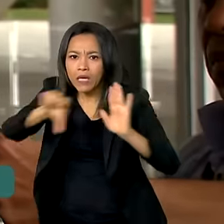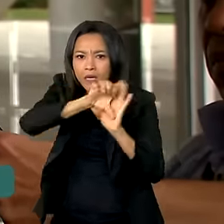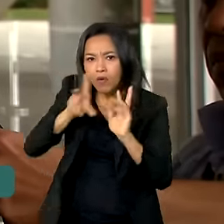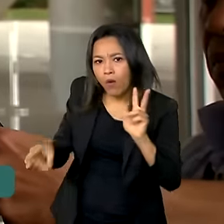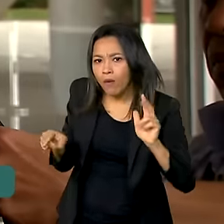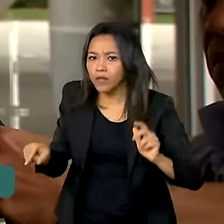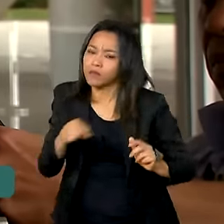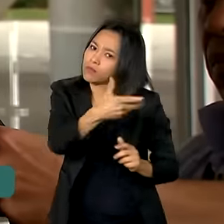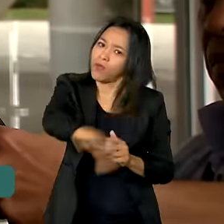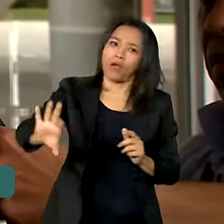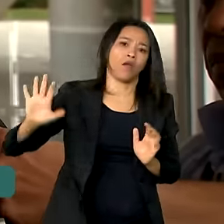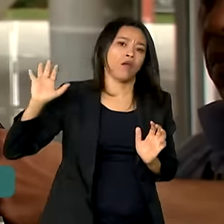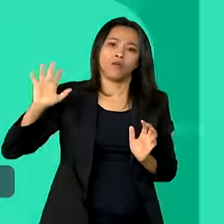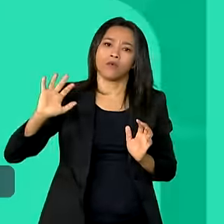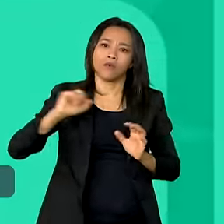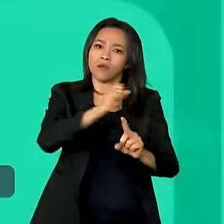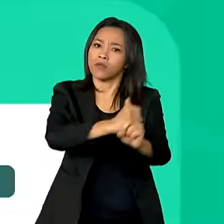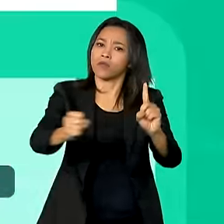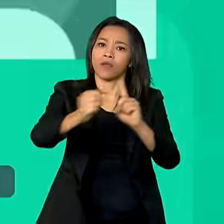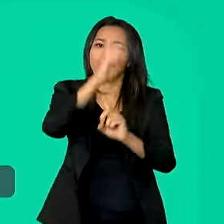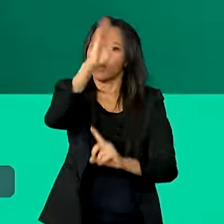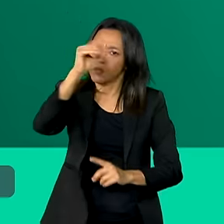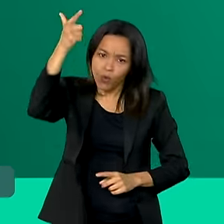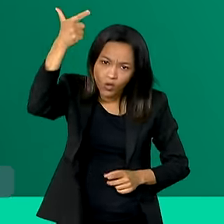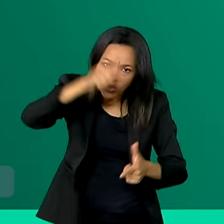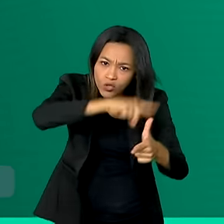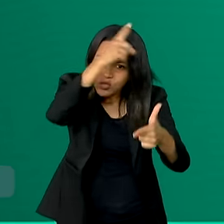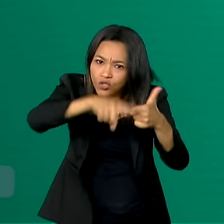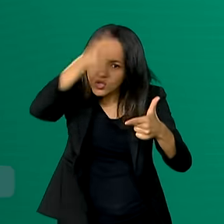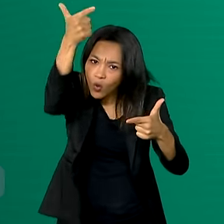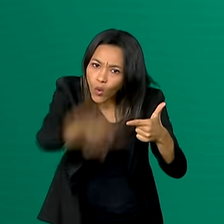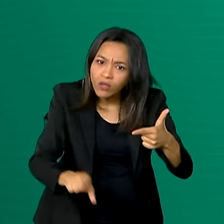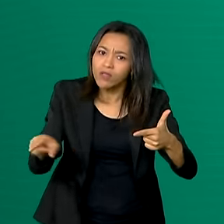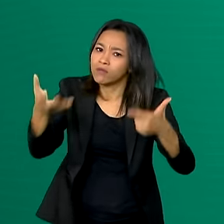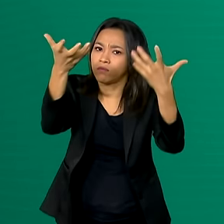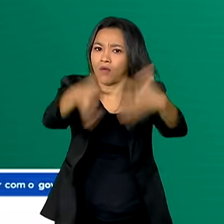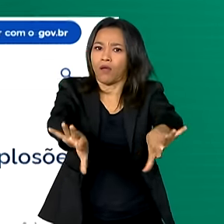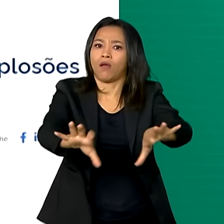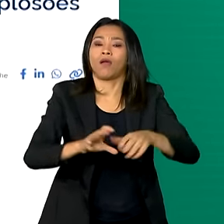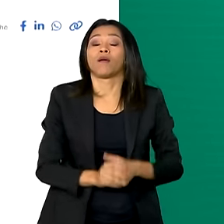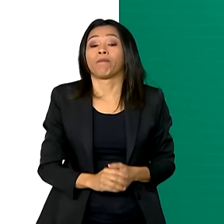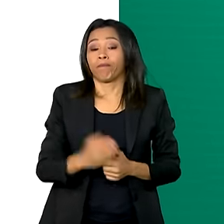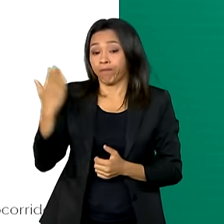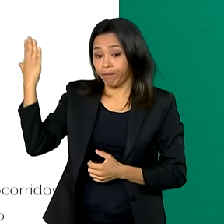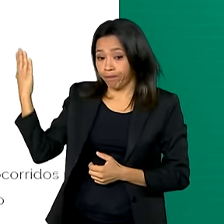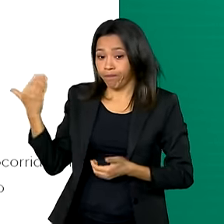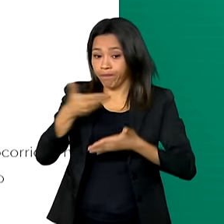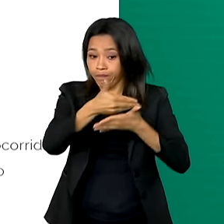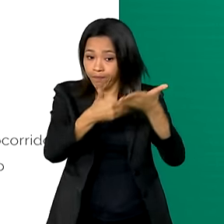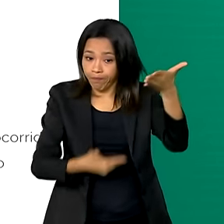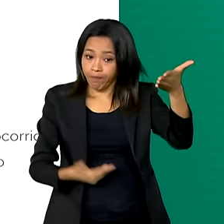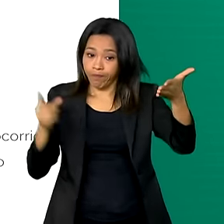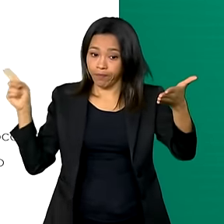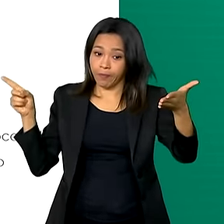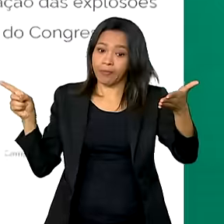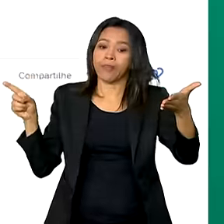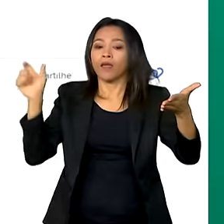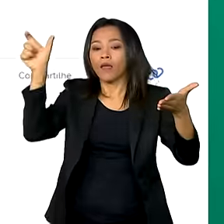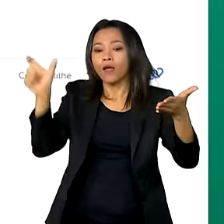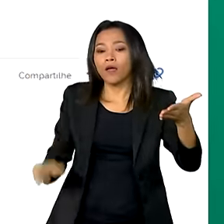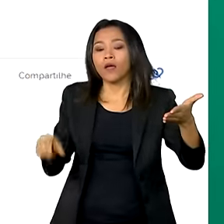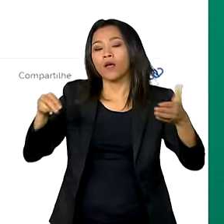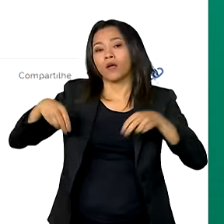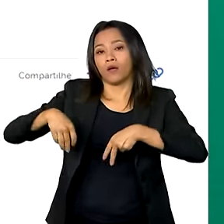brasileira não quer isso. Em nota, o ministro da Justiça e Segurança Pública, Ricardo Lewandowski, informou que as